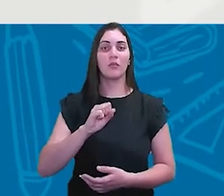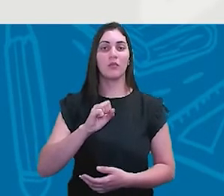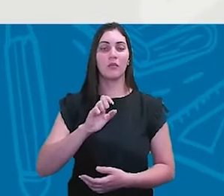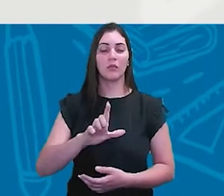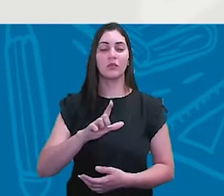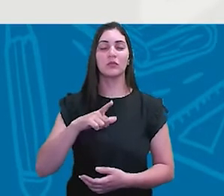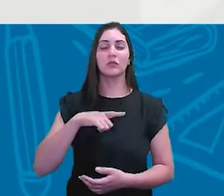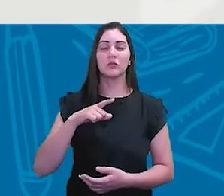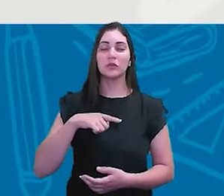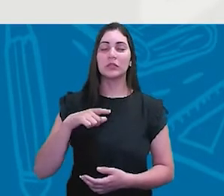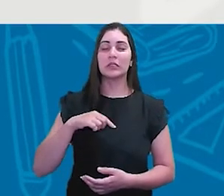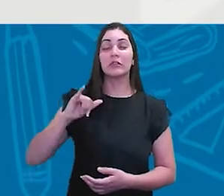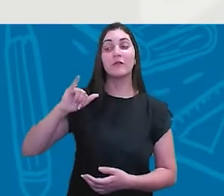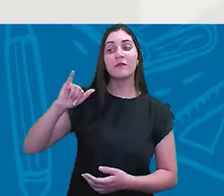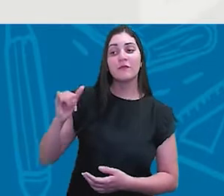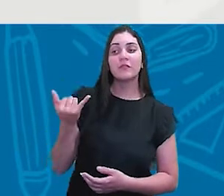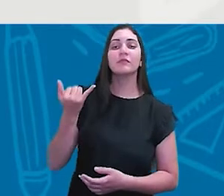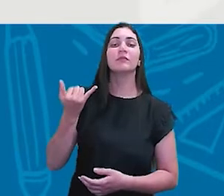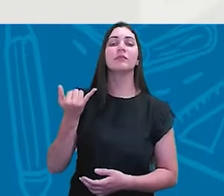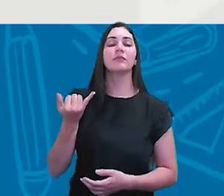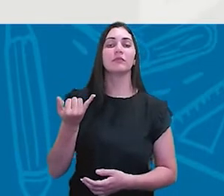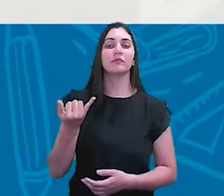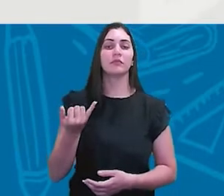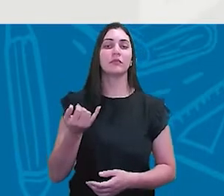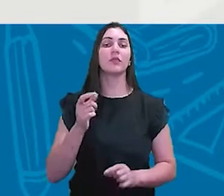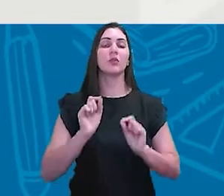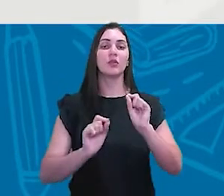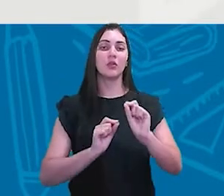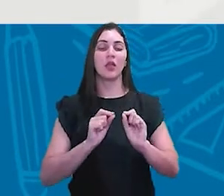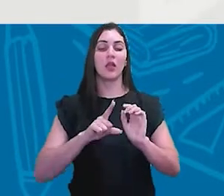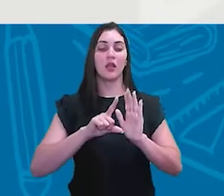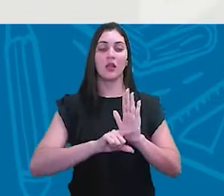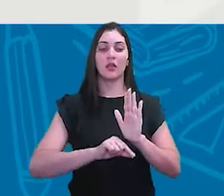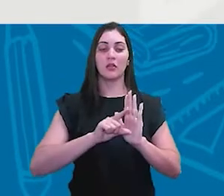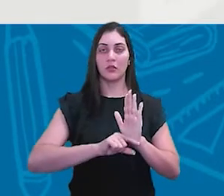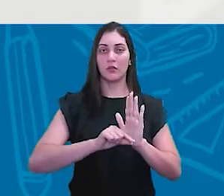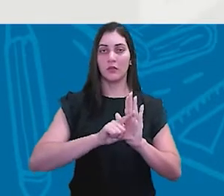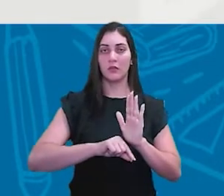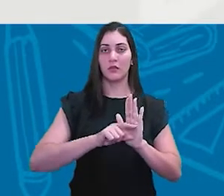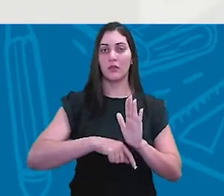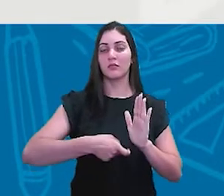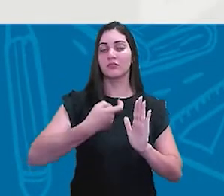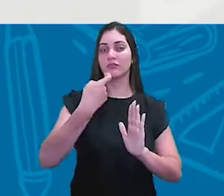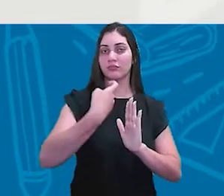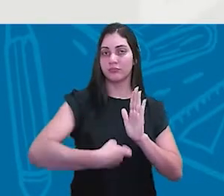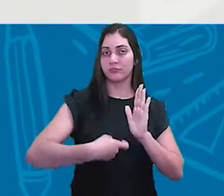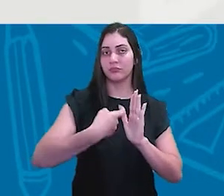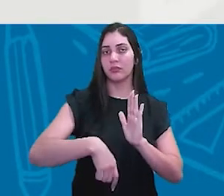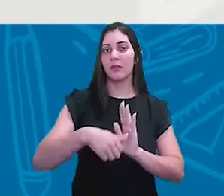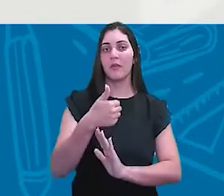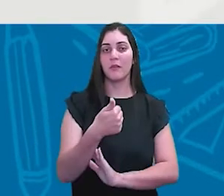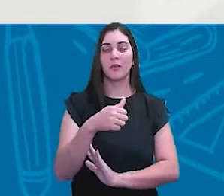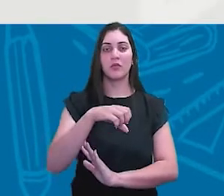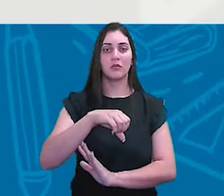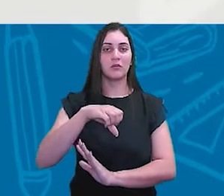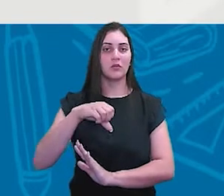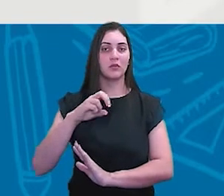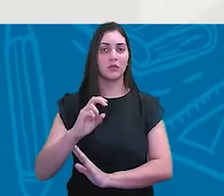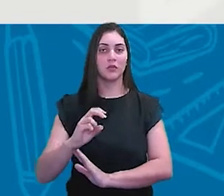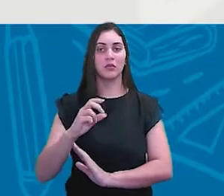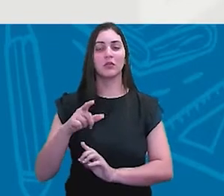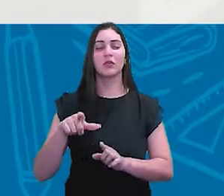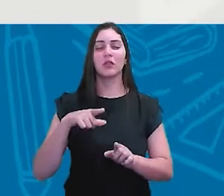grande vantagem, né, de fazer como vantagem a redução tarifária, né? Chegou em 1995, chegou a